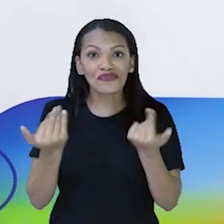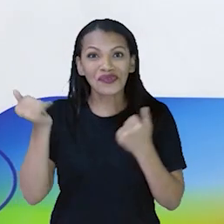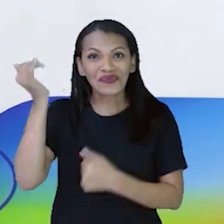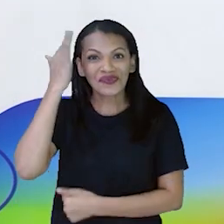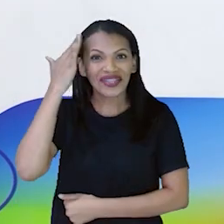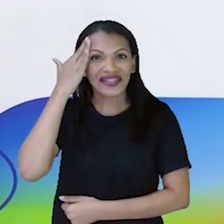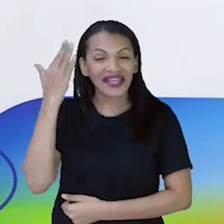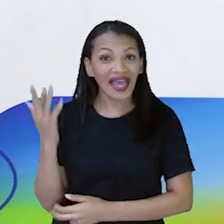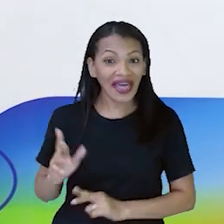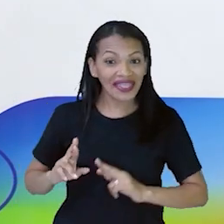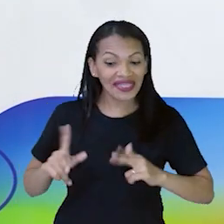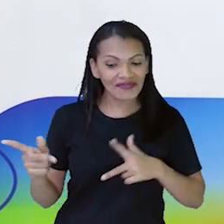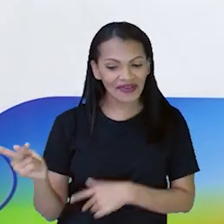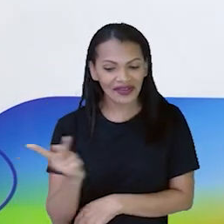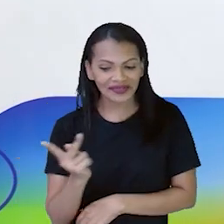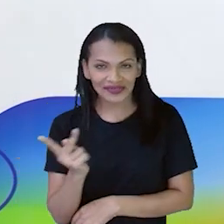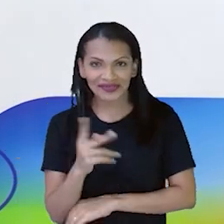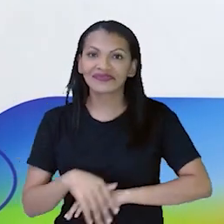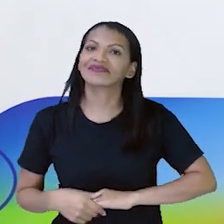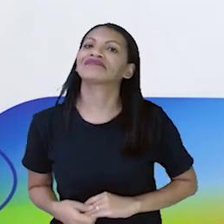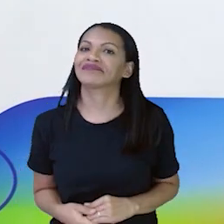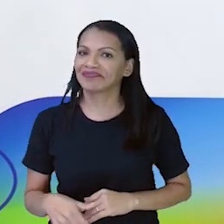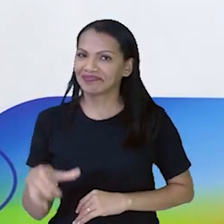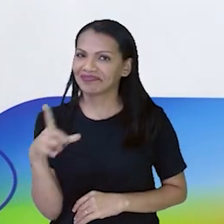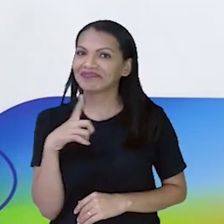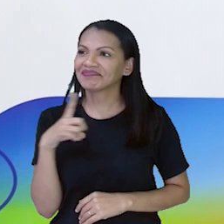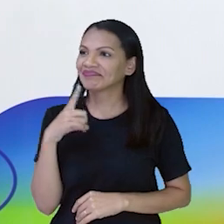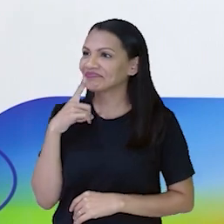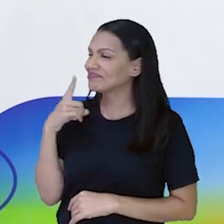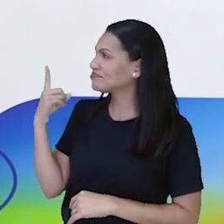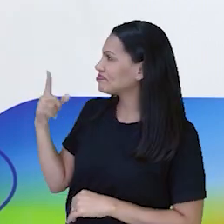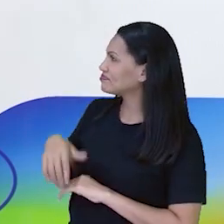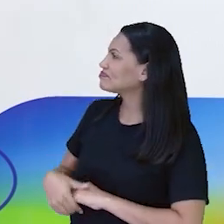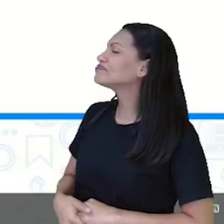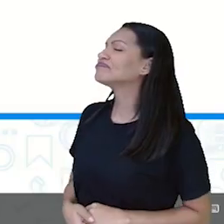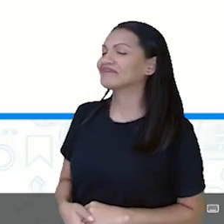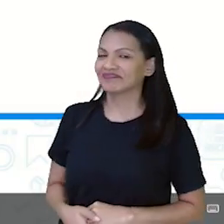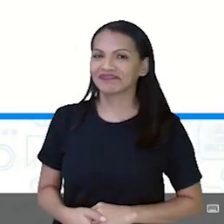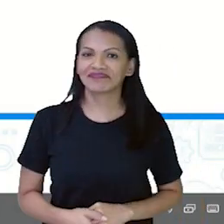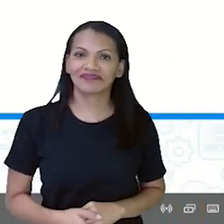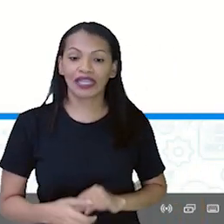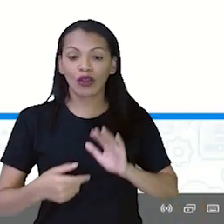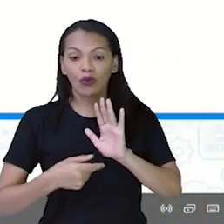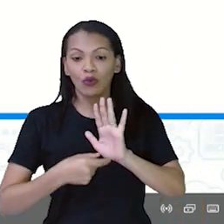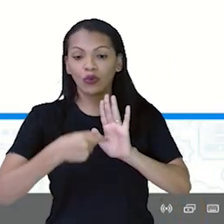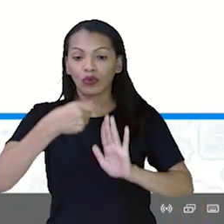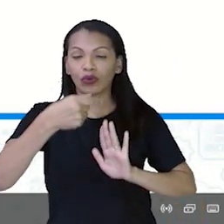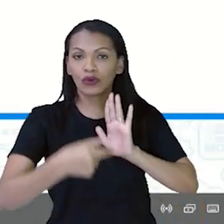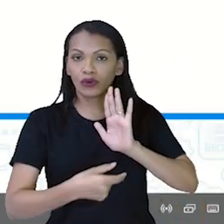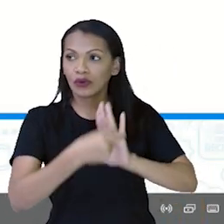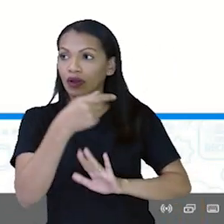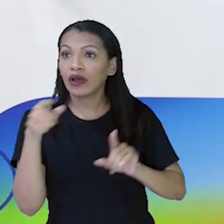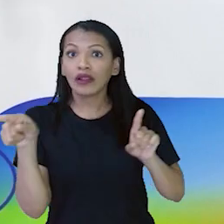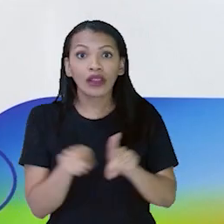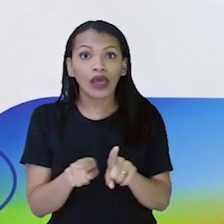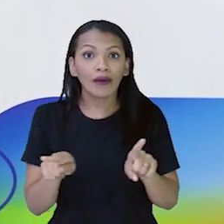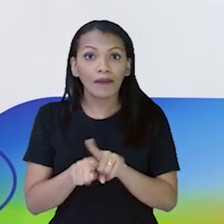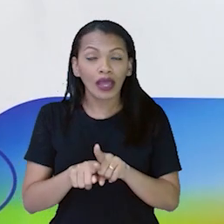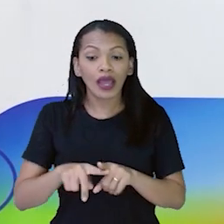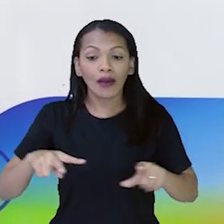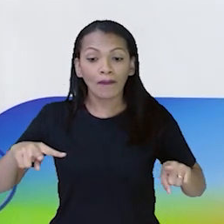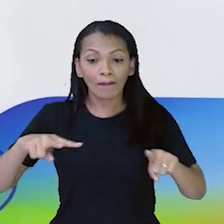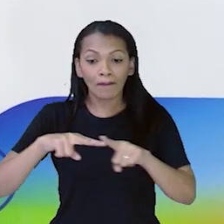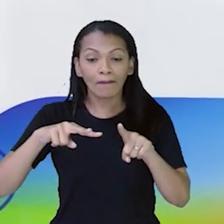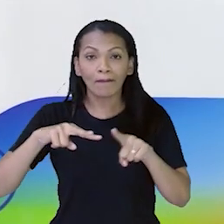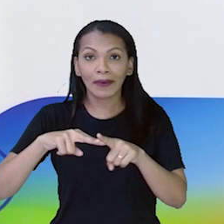Olha só. Aqui eu tenho mais modelos de gráficos, olha. O gráfico de colunas, o gráfico de pizza, porque lembra